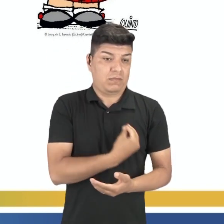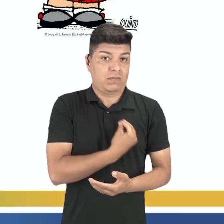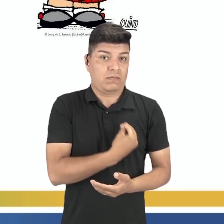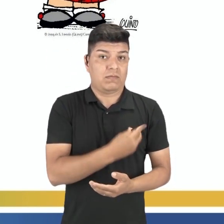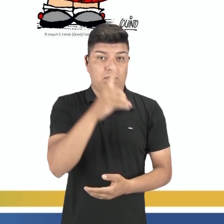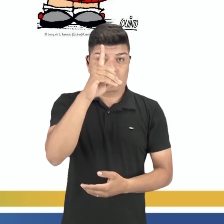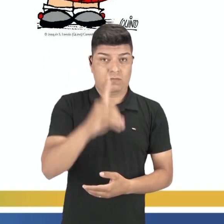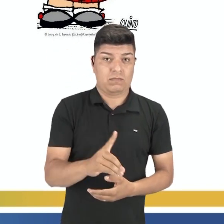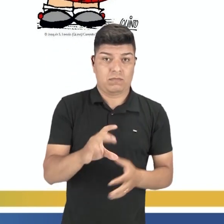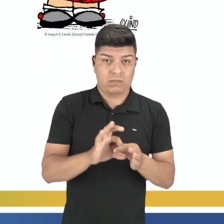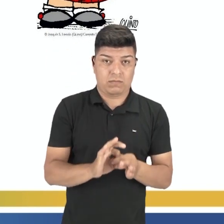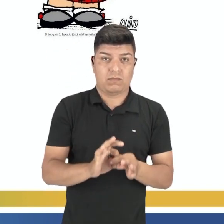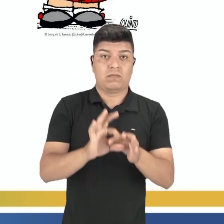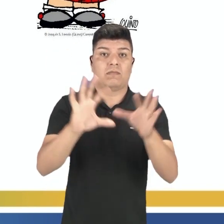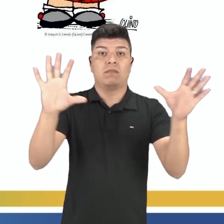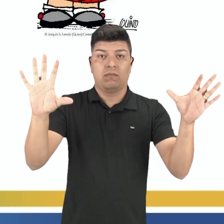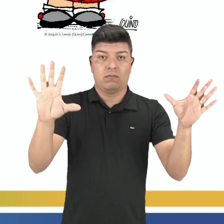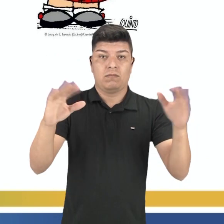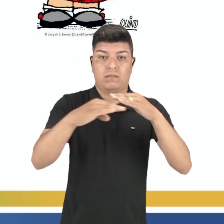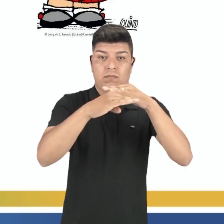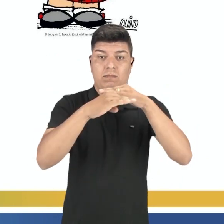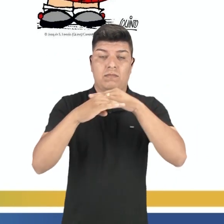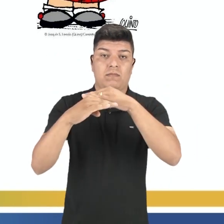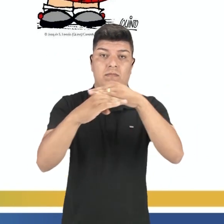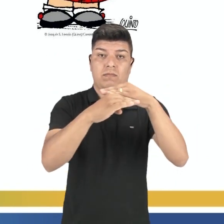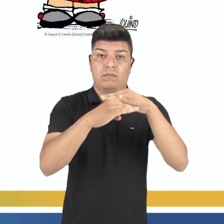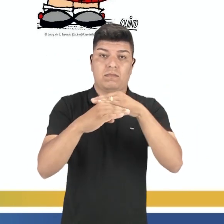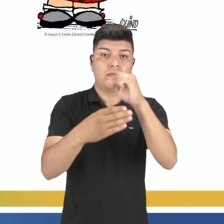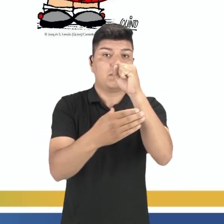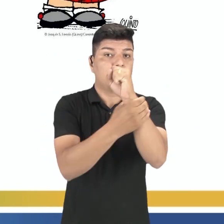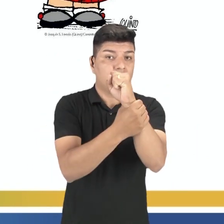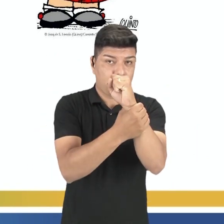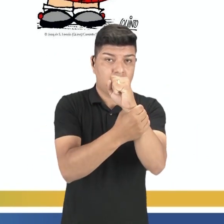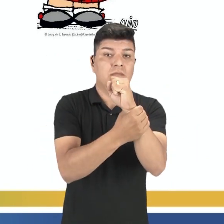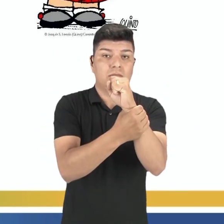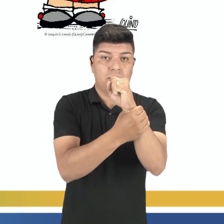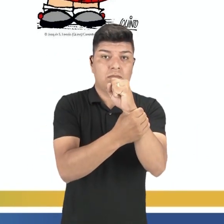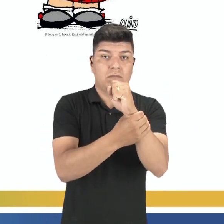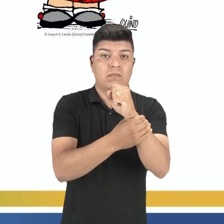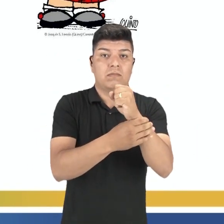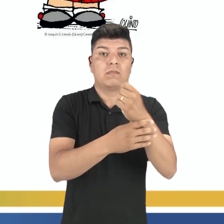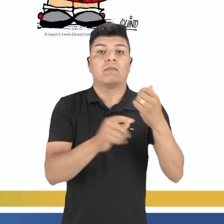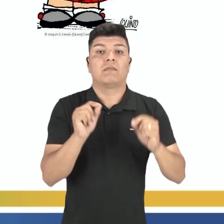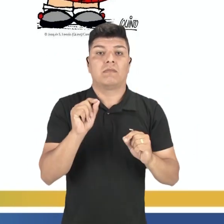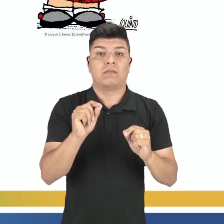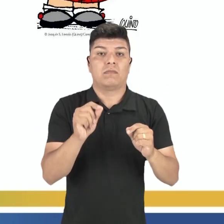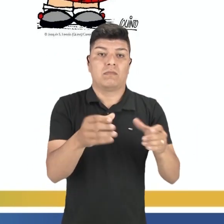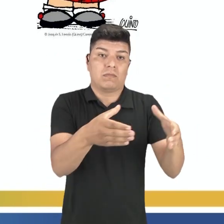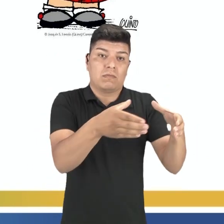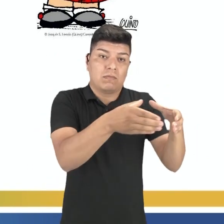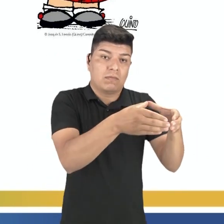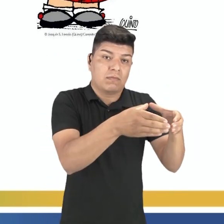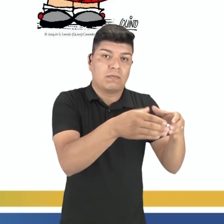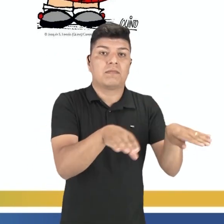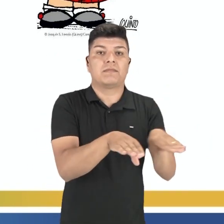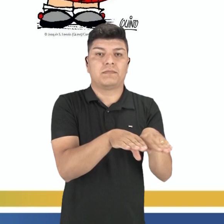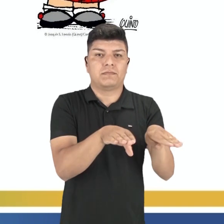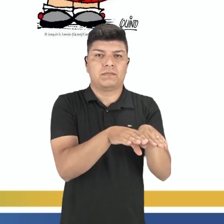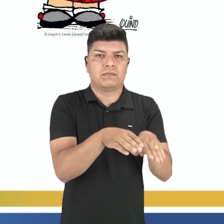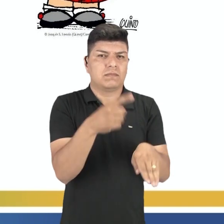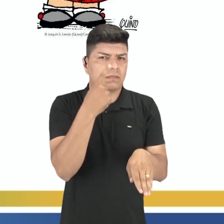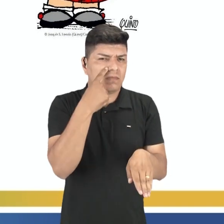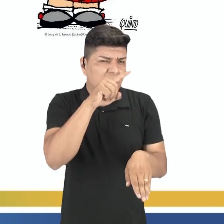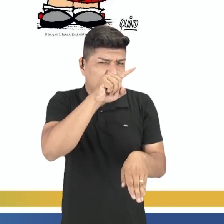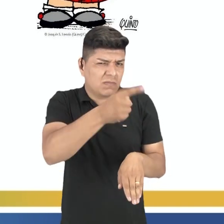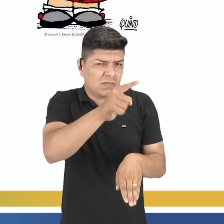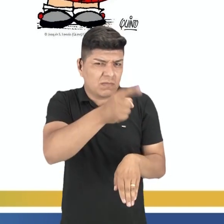vida, à liberdade, à igualdade, à segurança e à propriedade. Observaram as